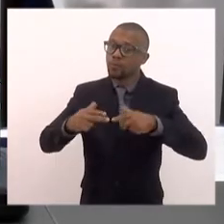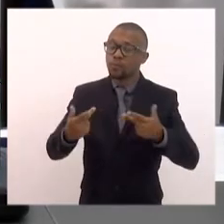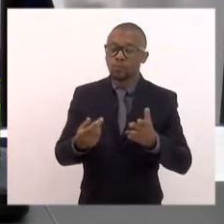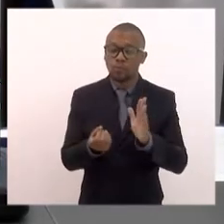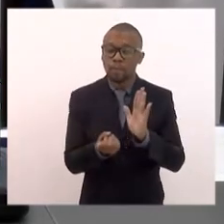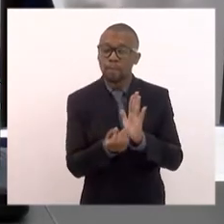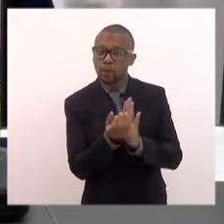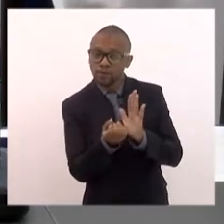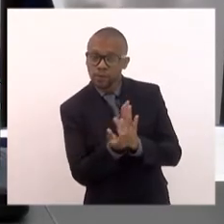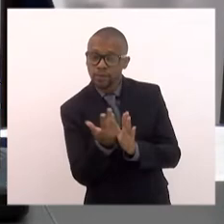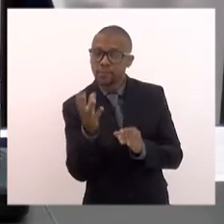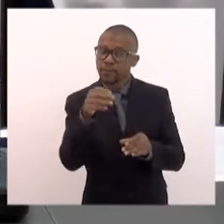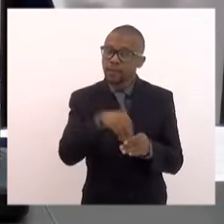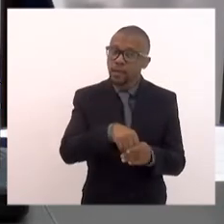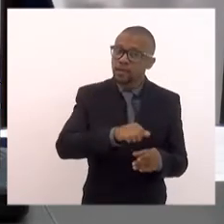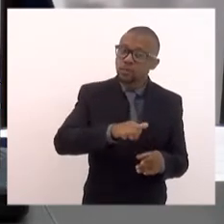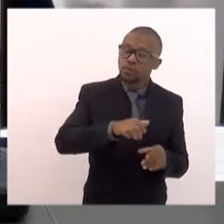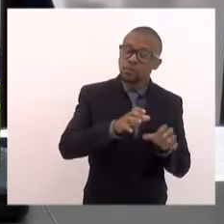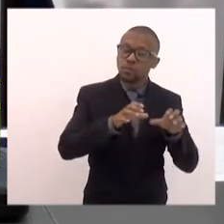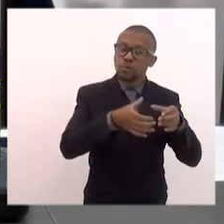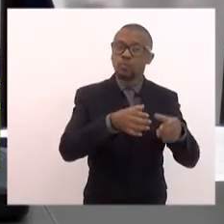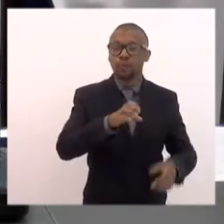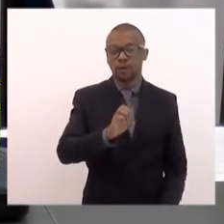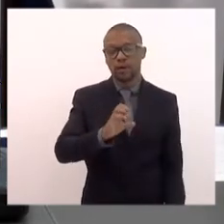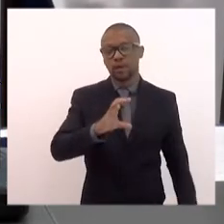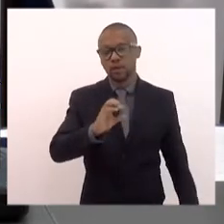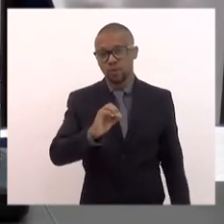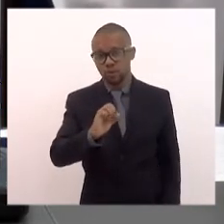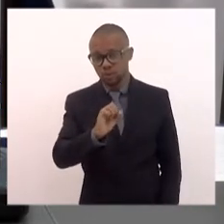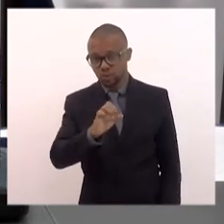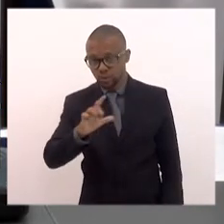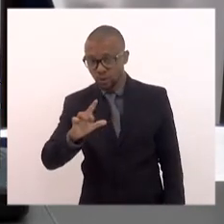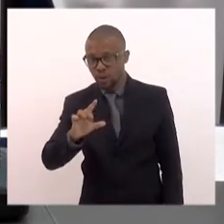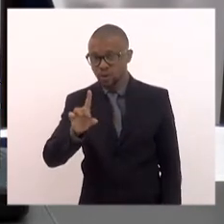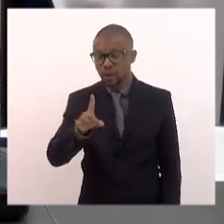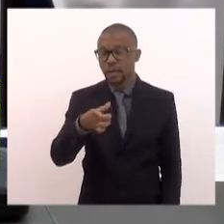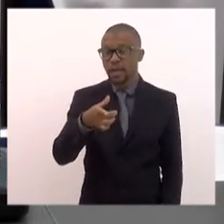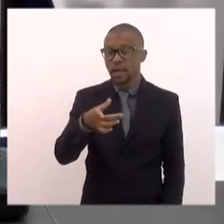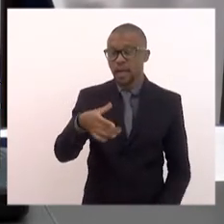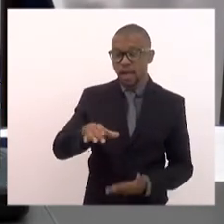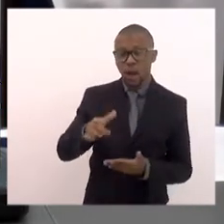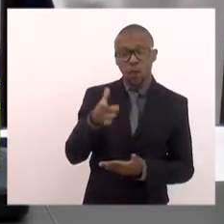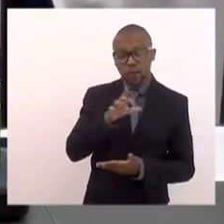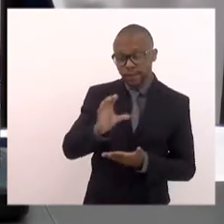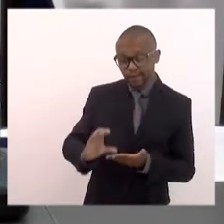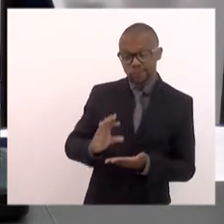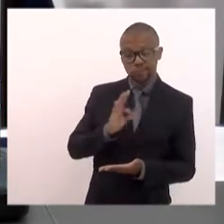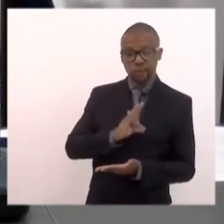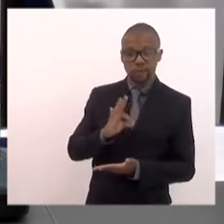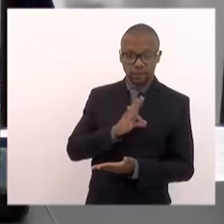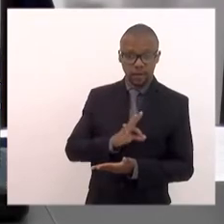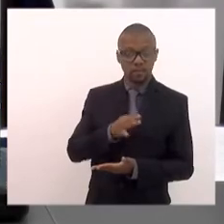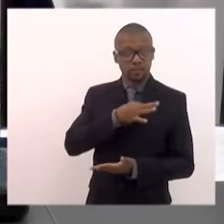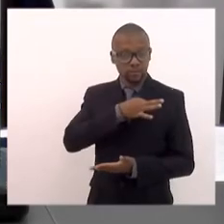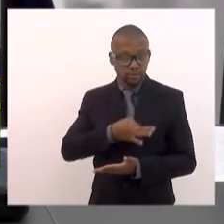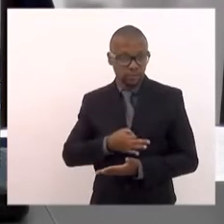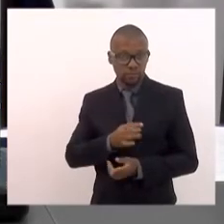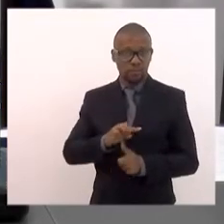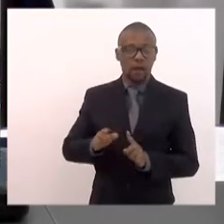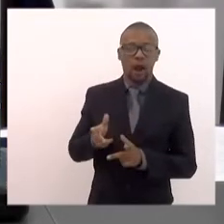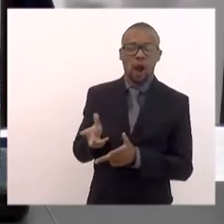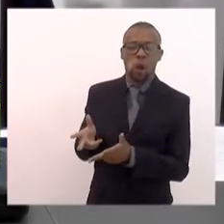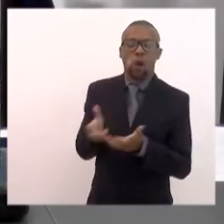âmbito do Ecosol são preços que remuneram o trabalho dignamente, mas que não exploram,